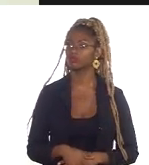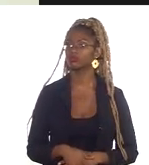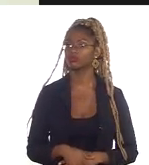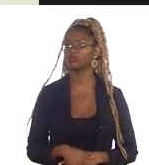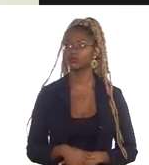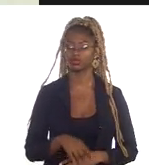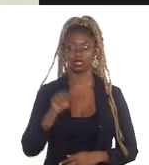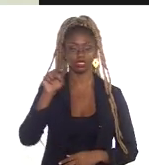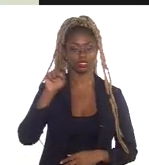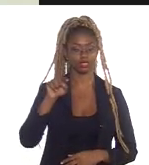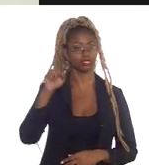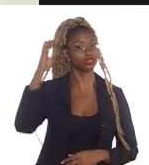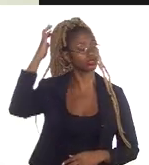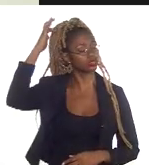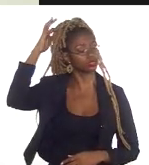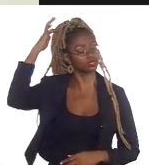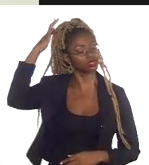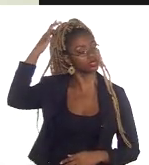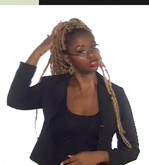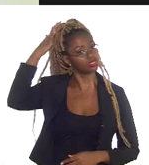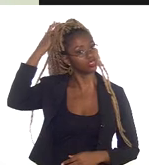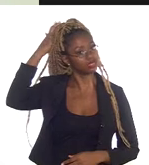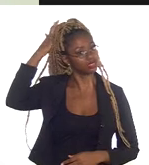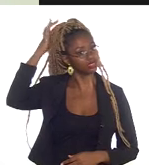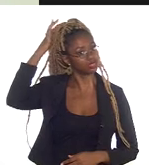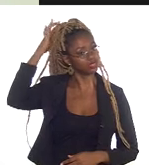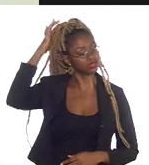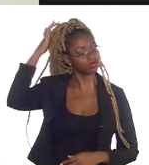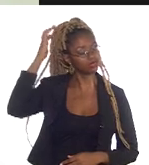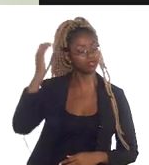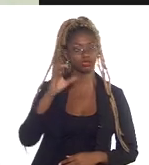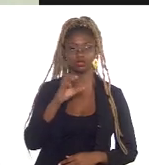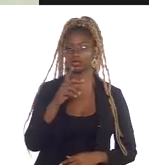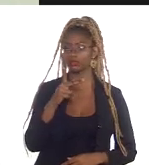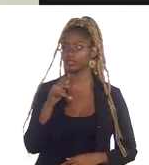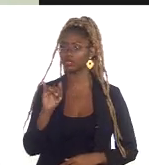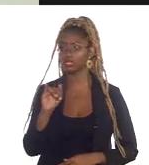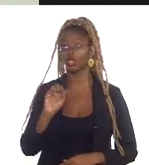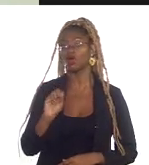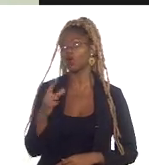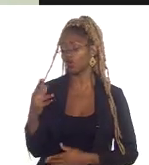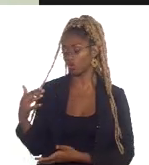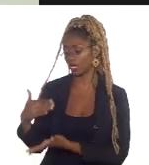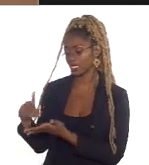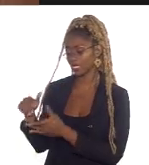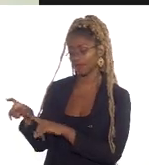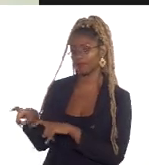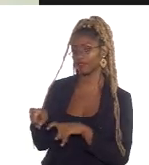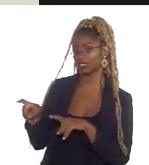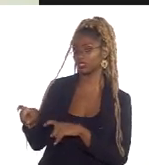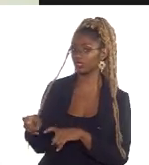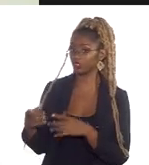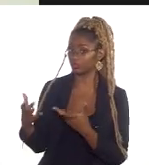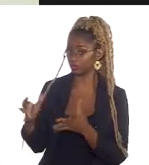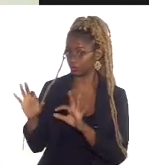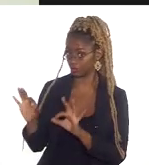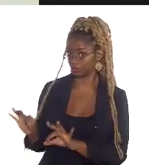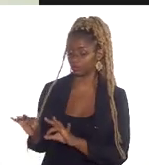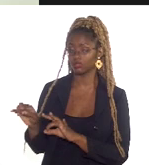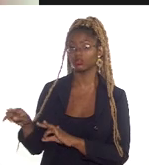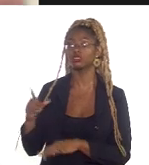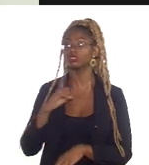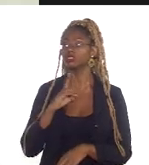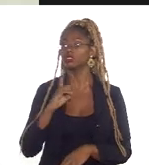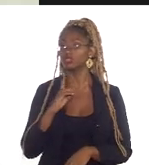essa CPI ou a Cefaz, propriamente dito, sempre teve à disposição